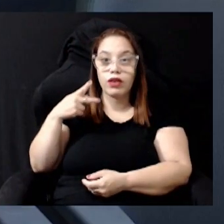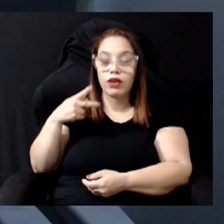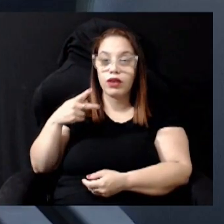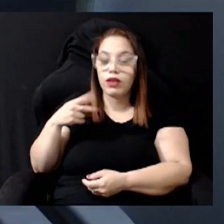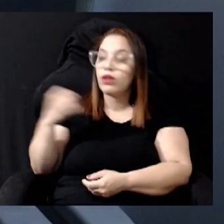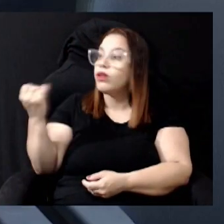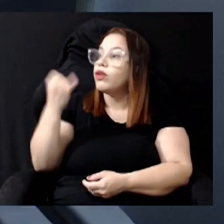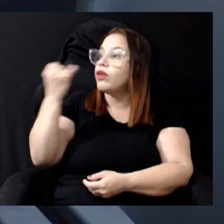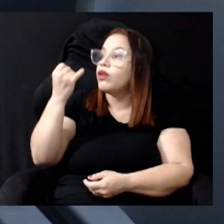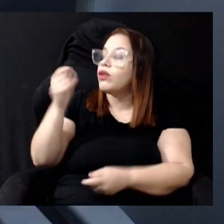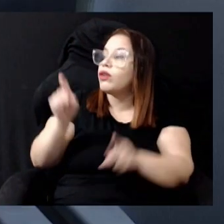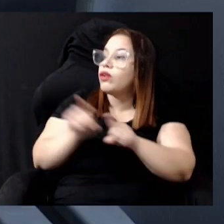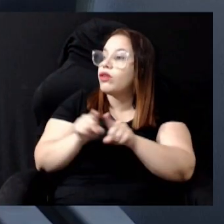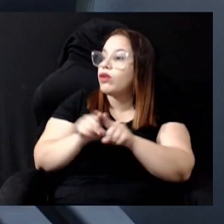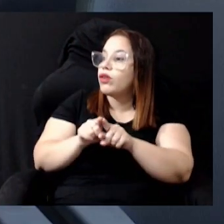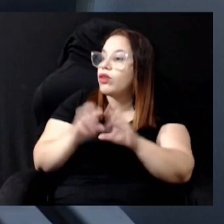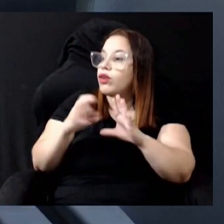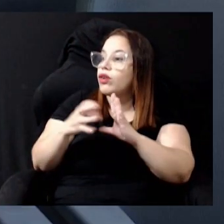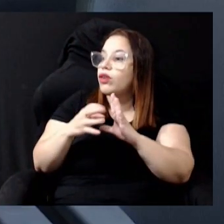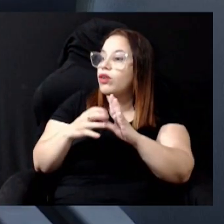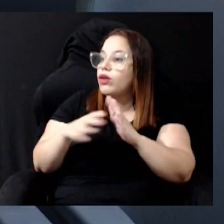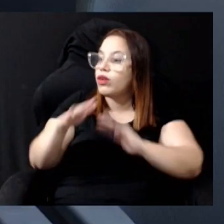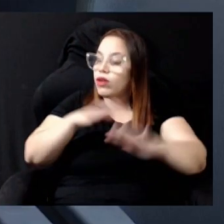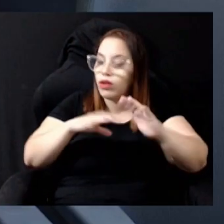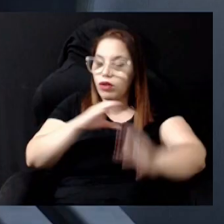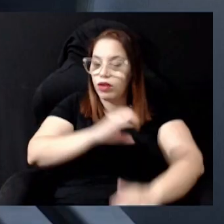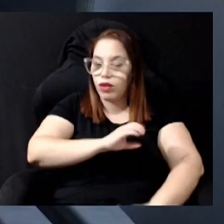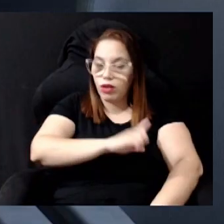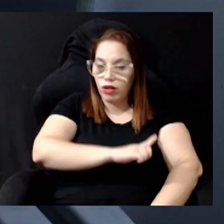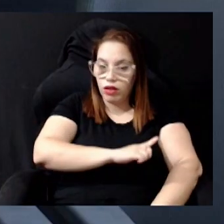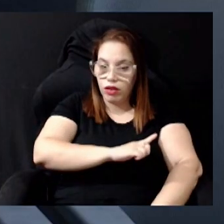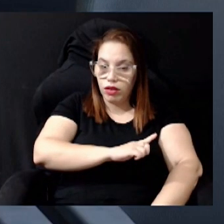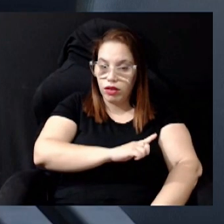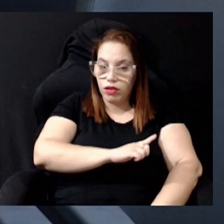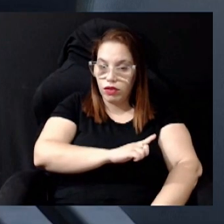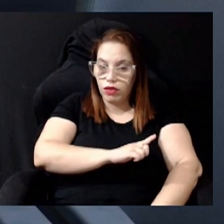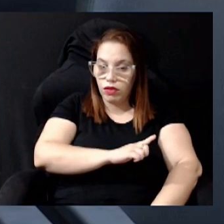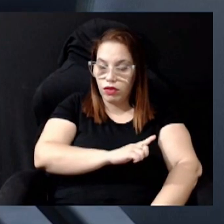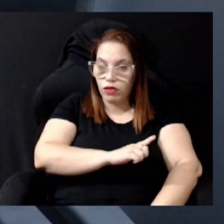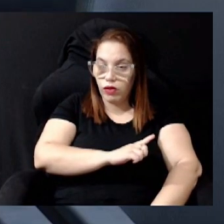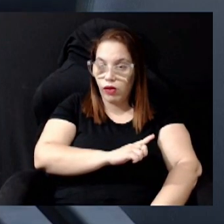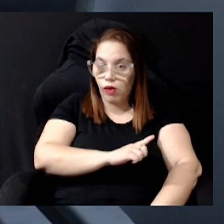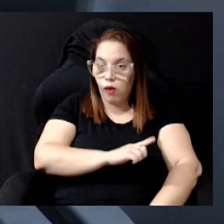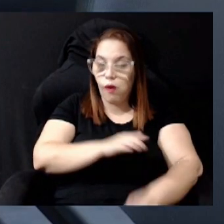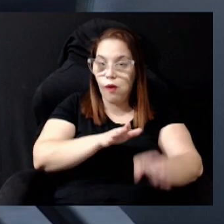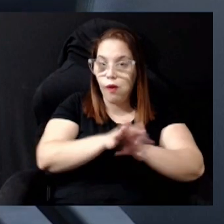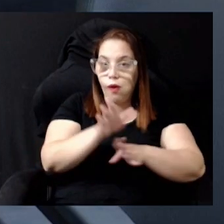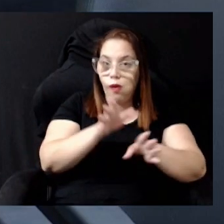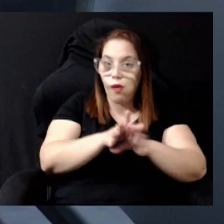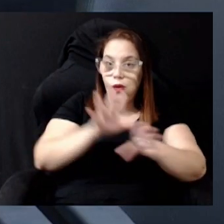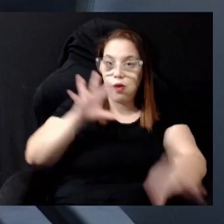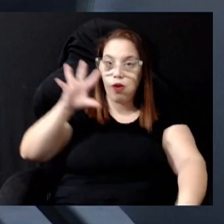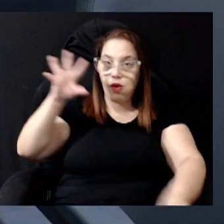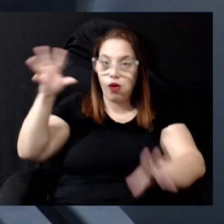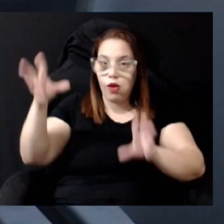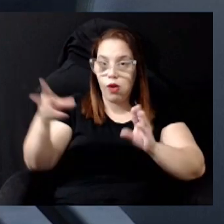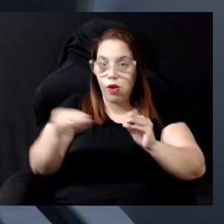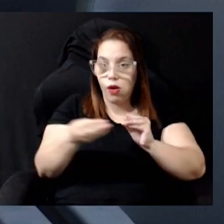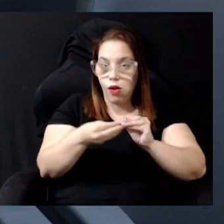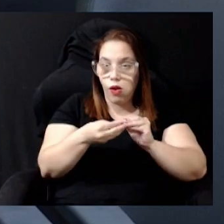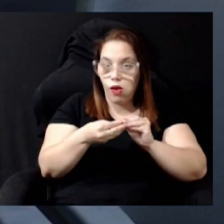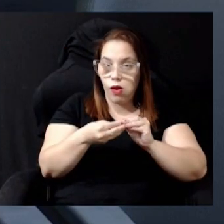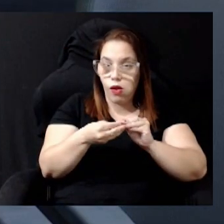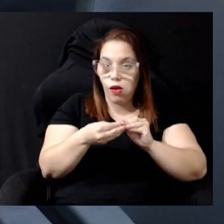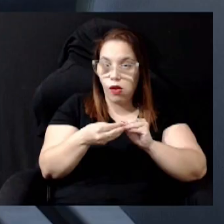também do seu gabinete na região do Campo Grande, né, onde foram destinadas emendas, vamos dizer assim,